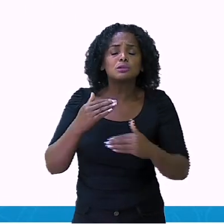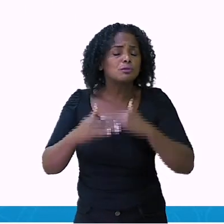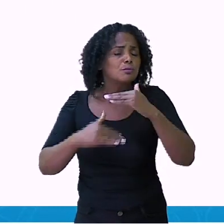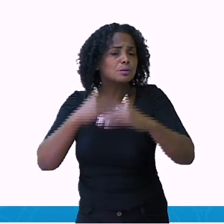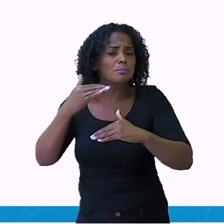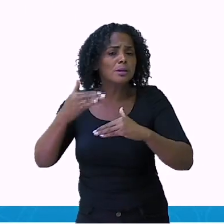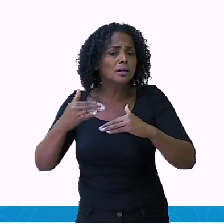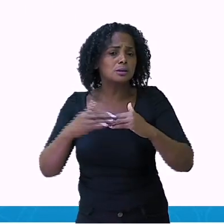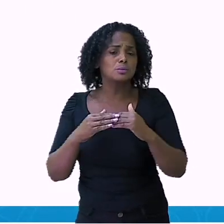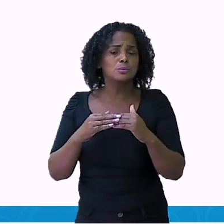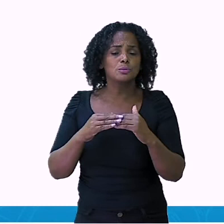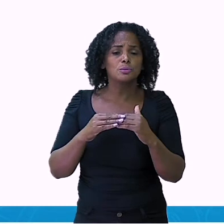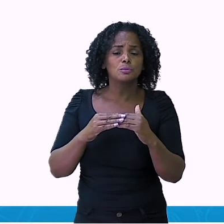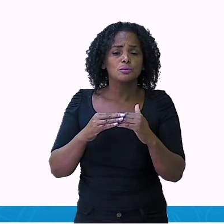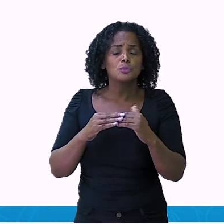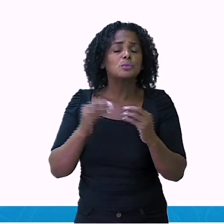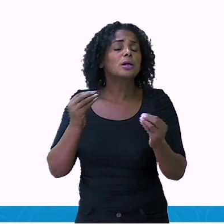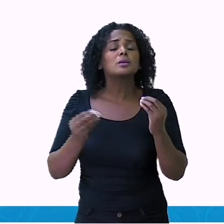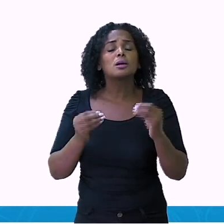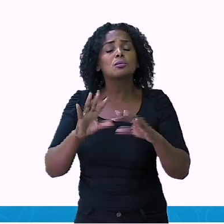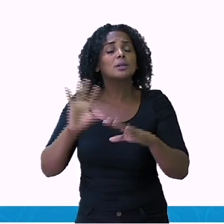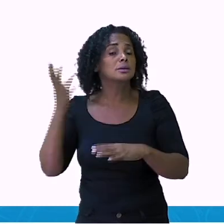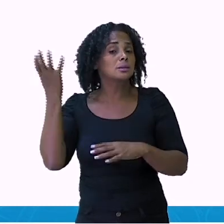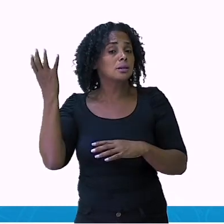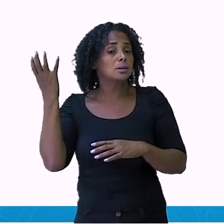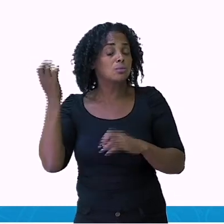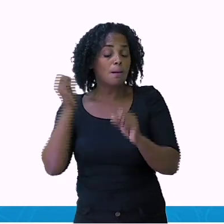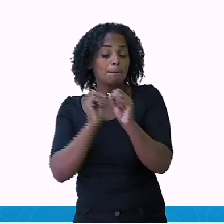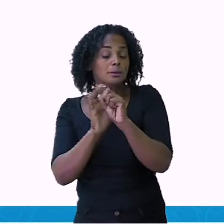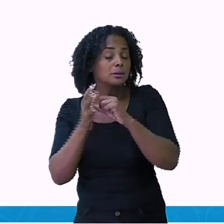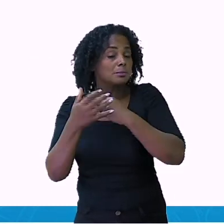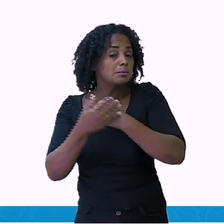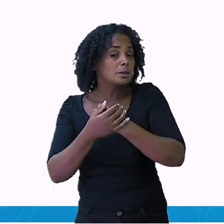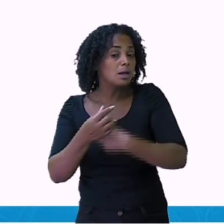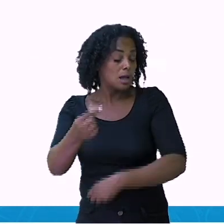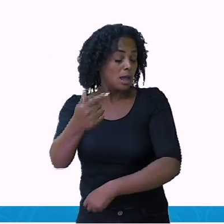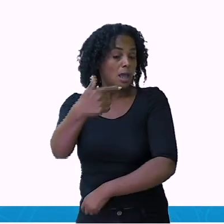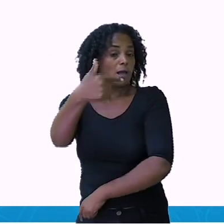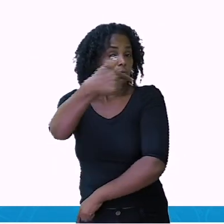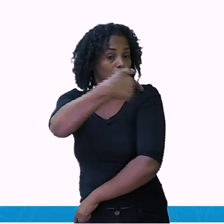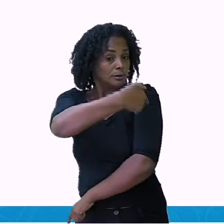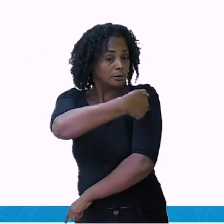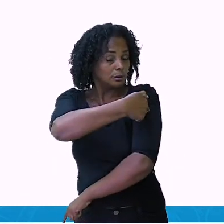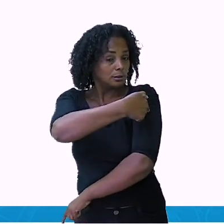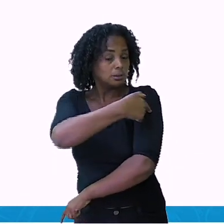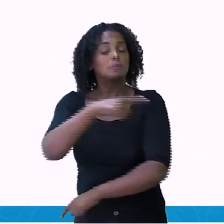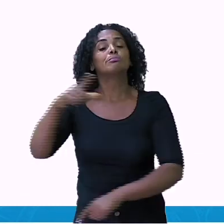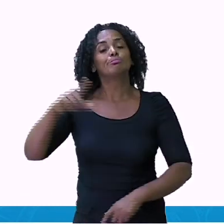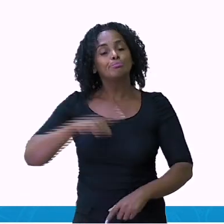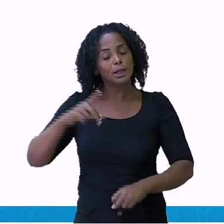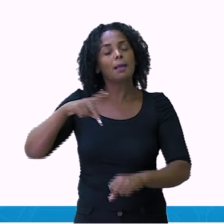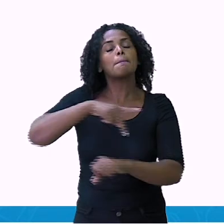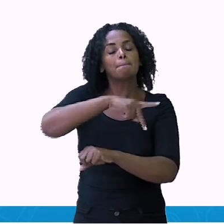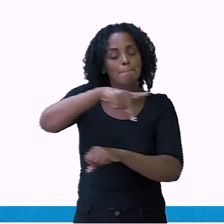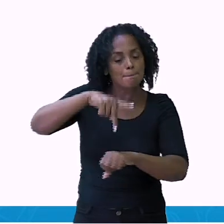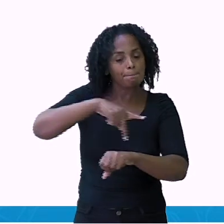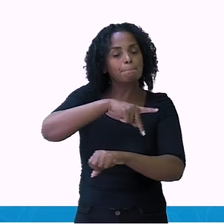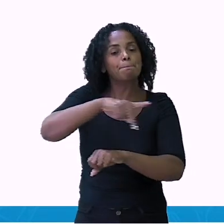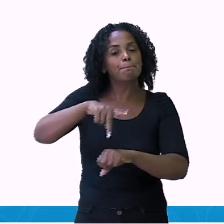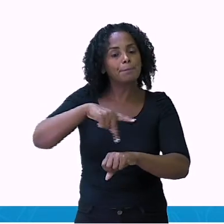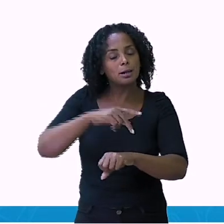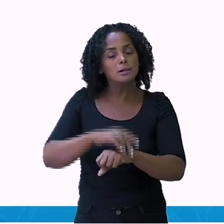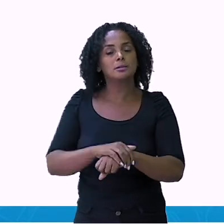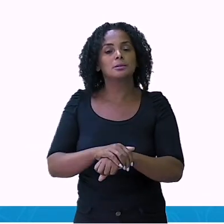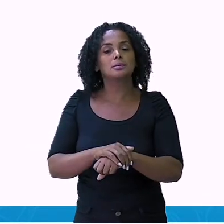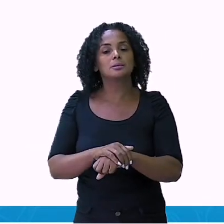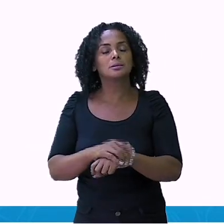o que? A pandemia, sobre a vacina. Então veja bem, há países que produzem, né, todo aquele insumo,